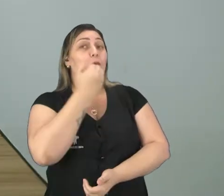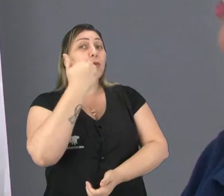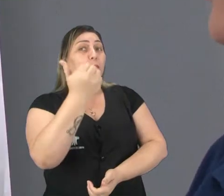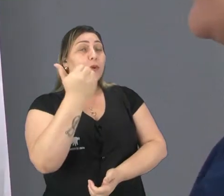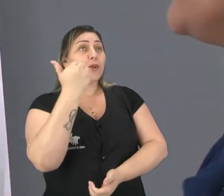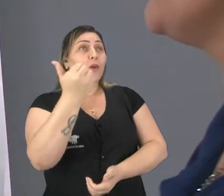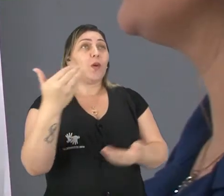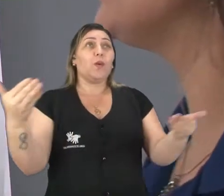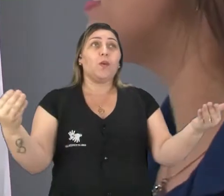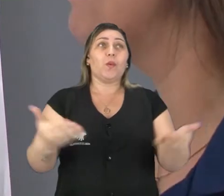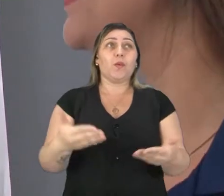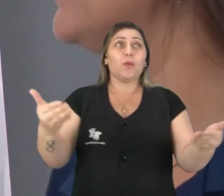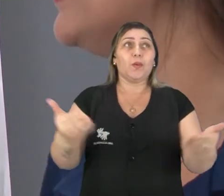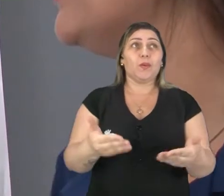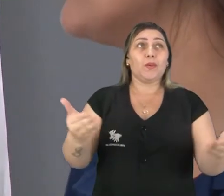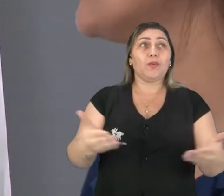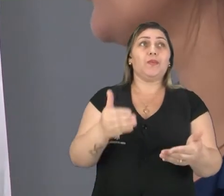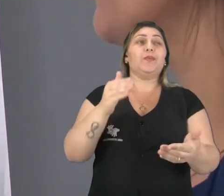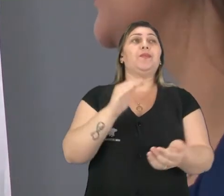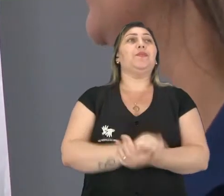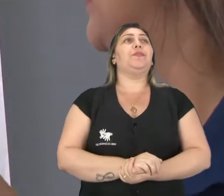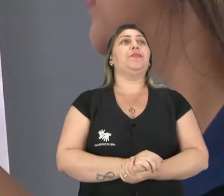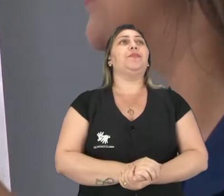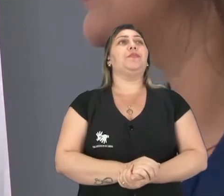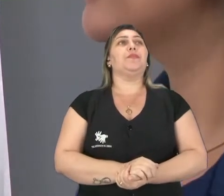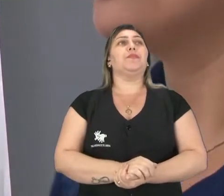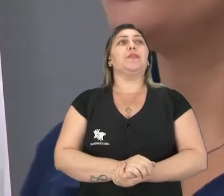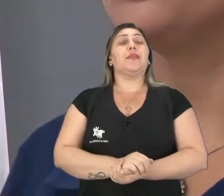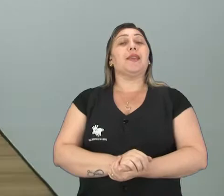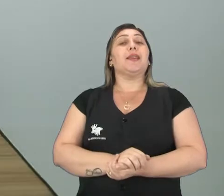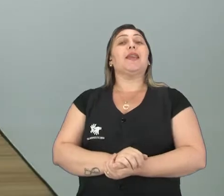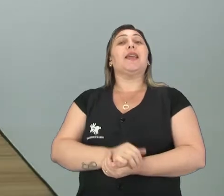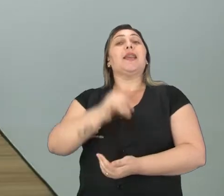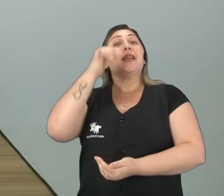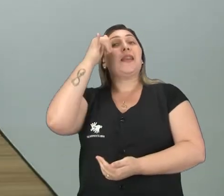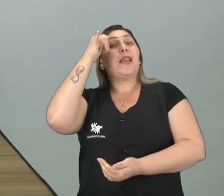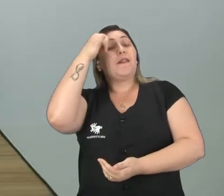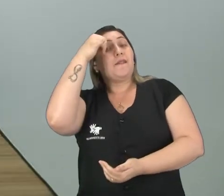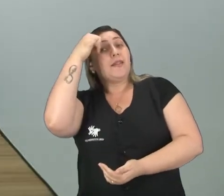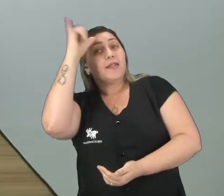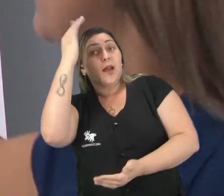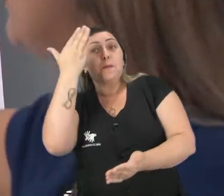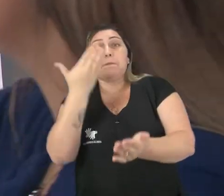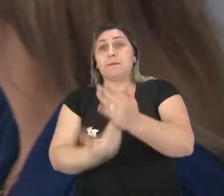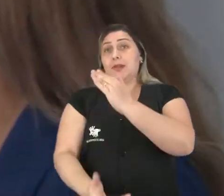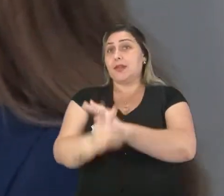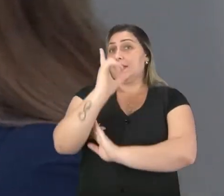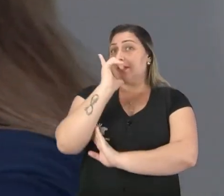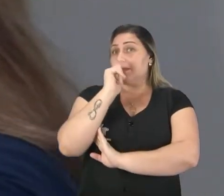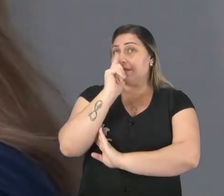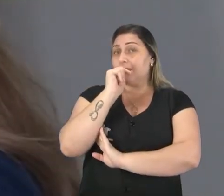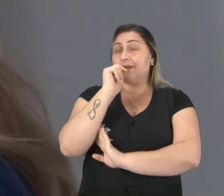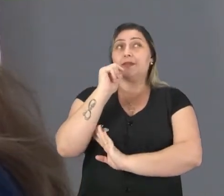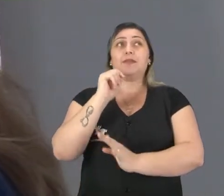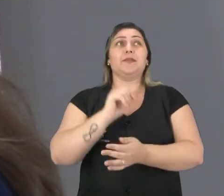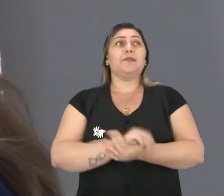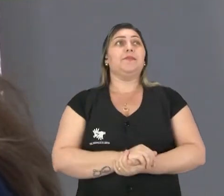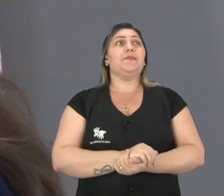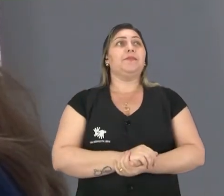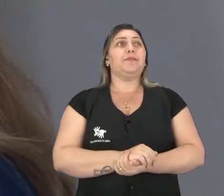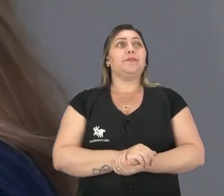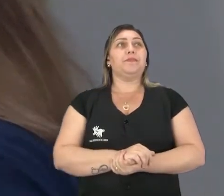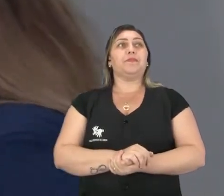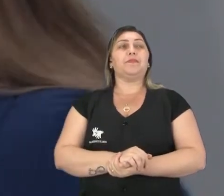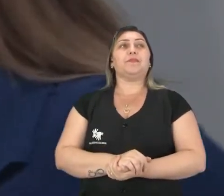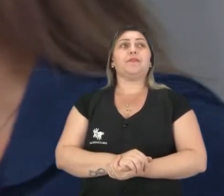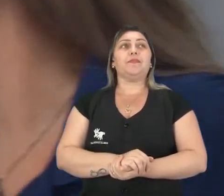Muito bem! Hoje nós aprendemos sobre economia de água. Então, vamos aqui, ó, vamos fazer o